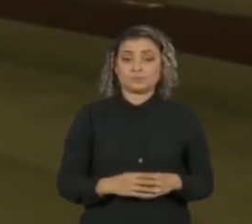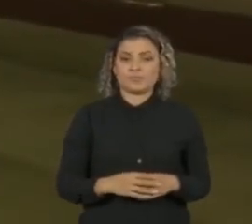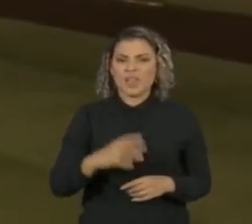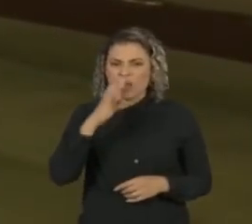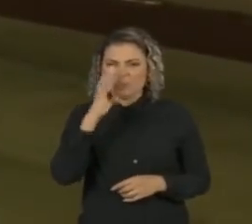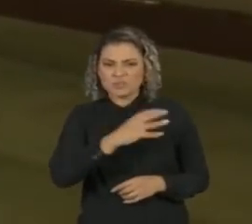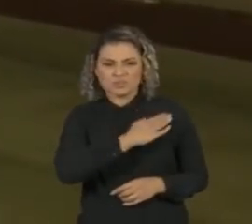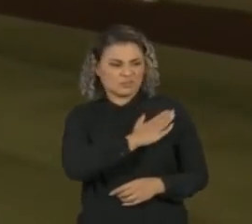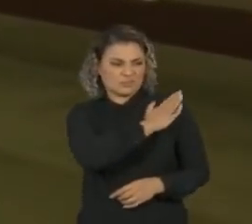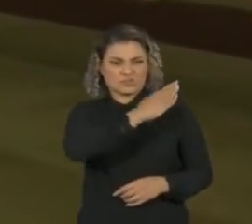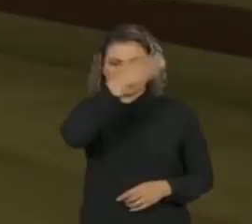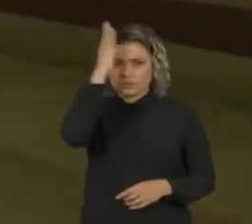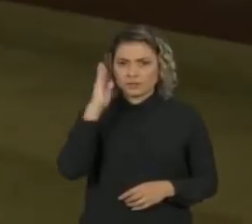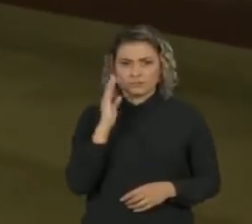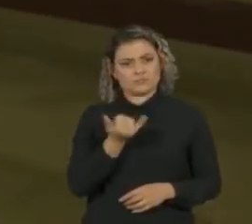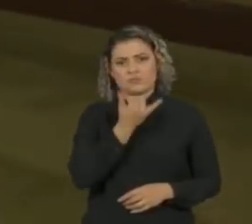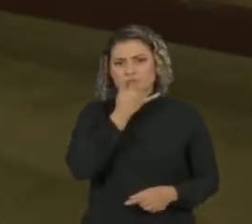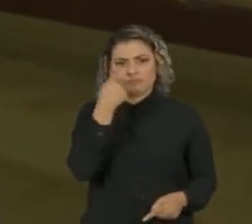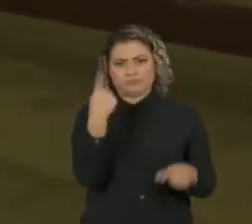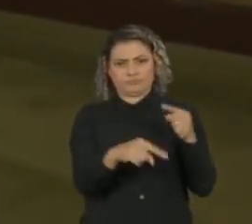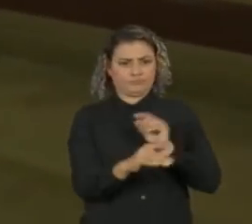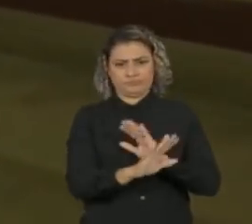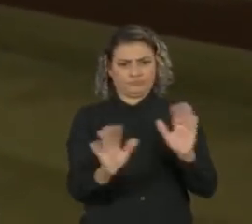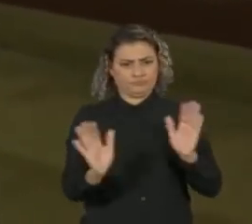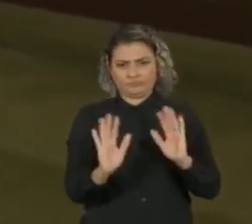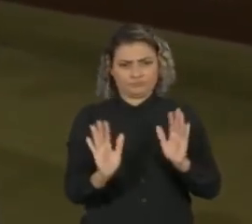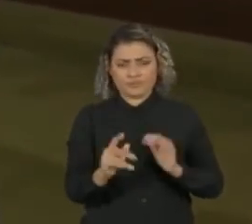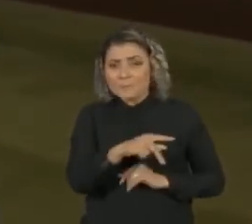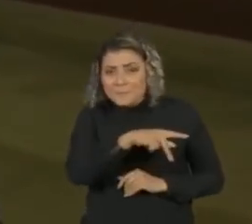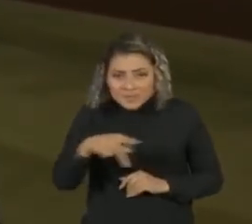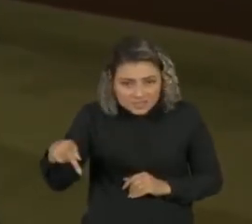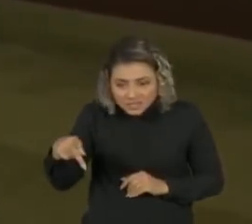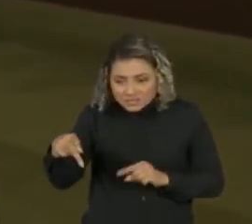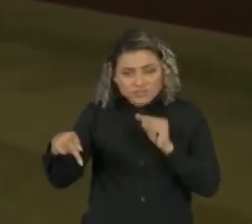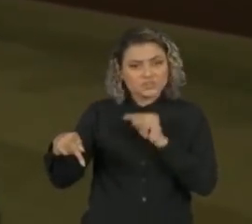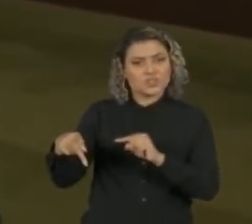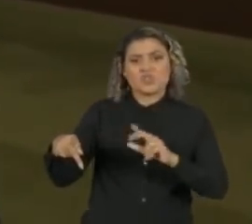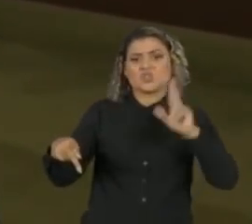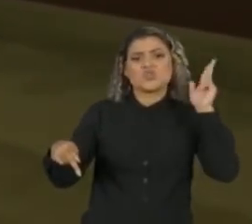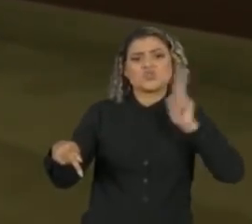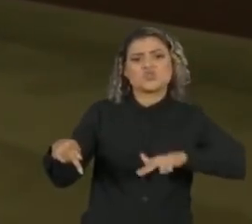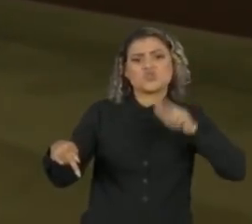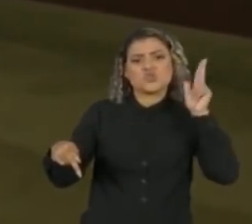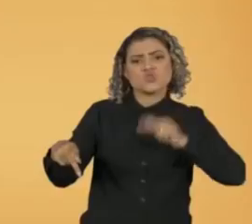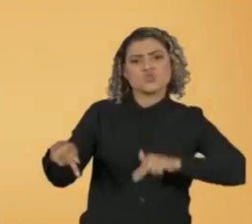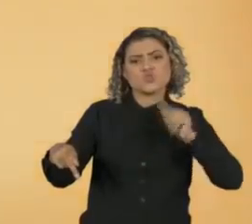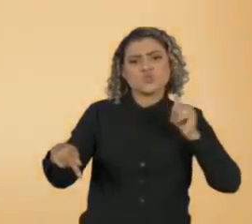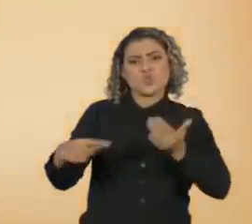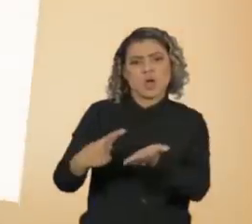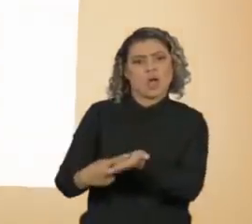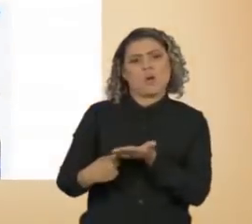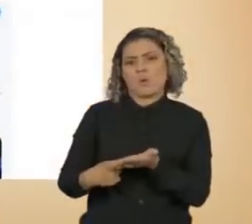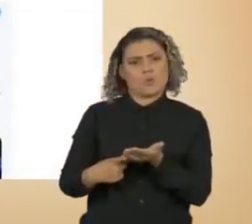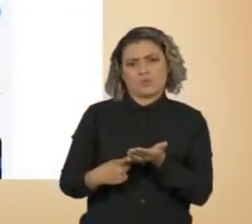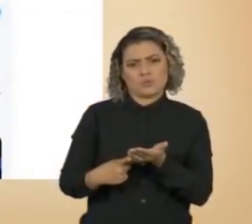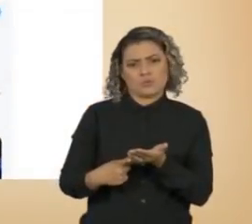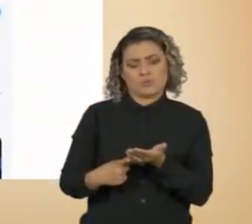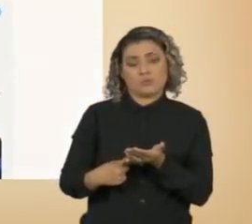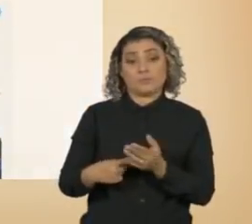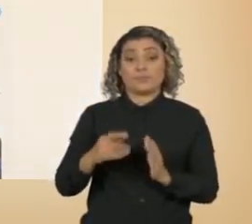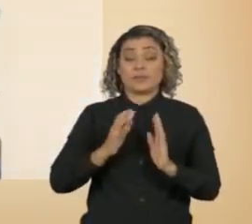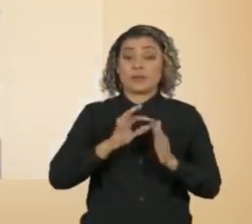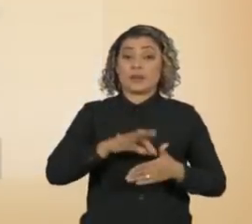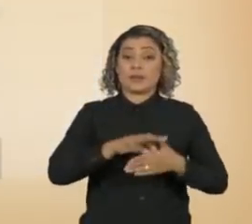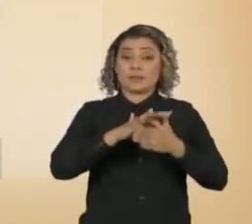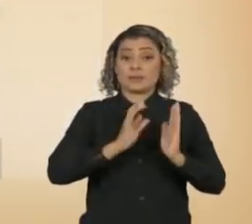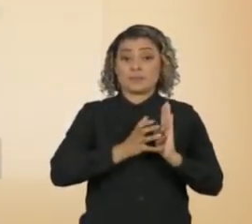é uma carapuça que não me serve. O presidente nunca poderia ter feito nenhum tipo de acordo. O líder do PSL